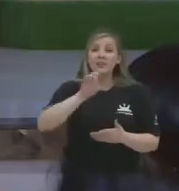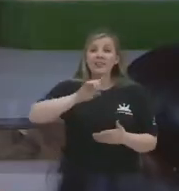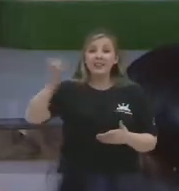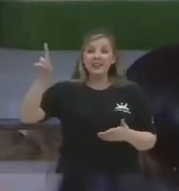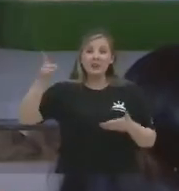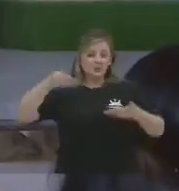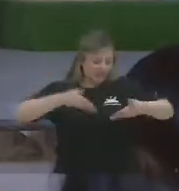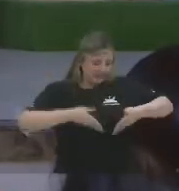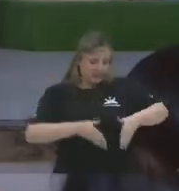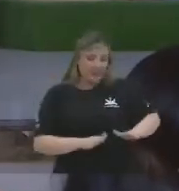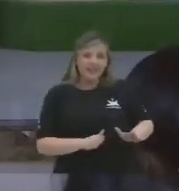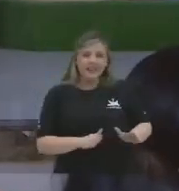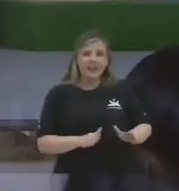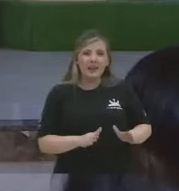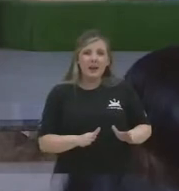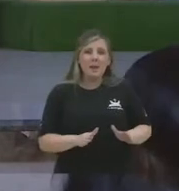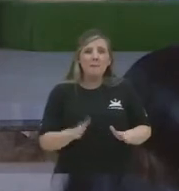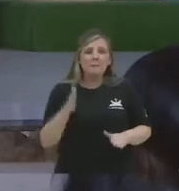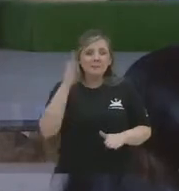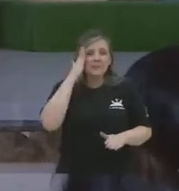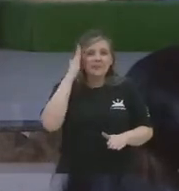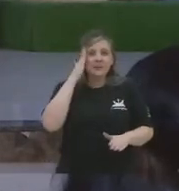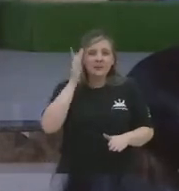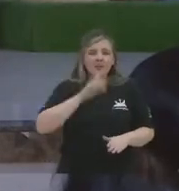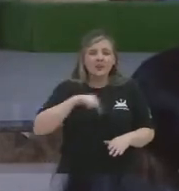passaríamos por sofrimentos, mas Ele cria